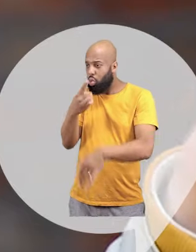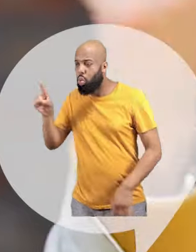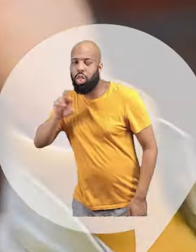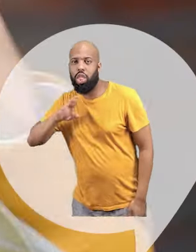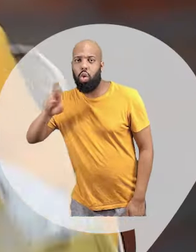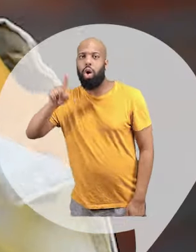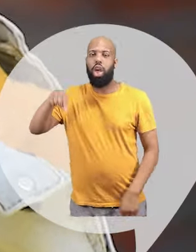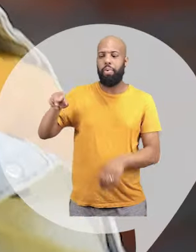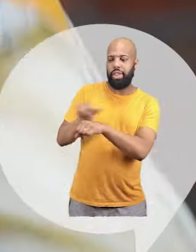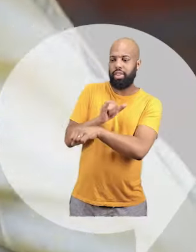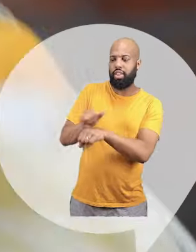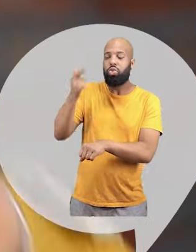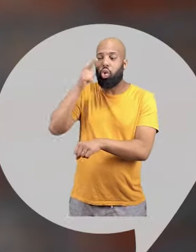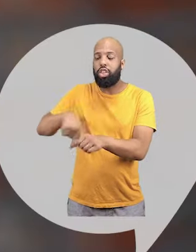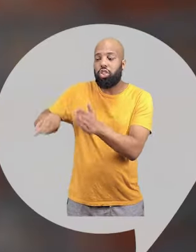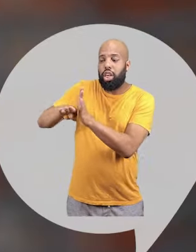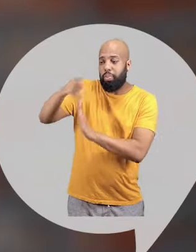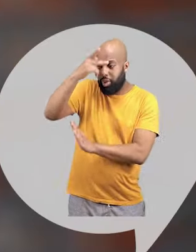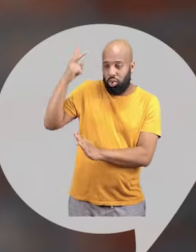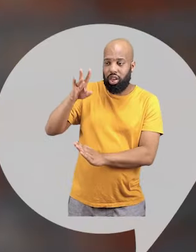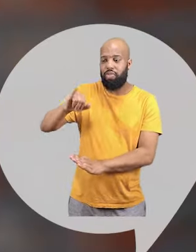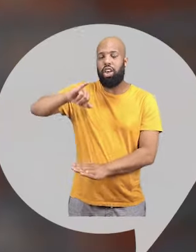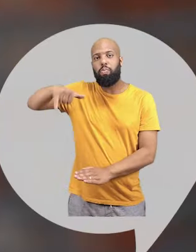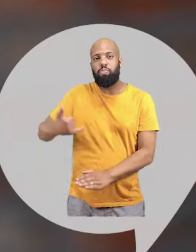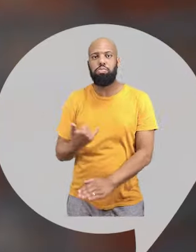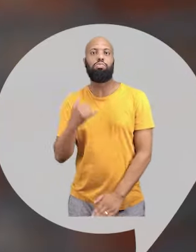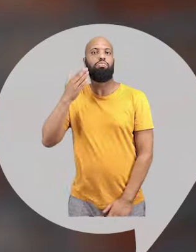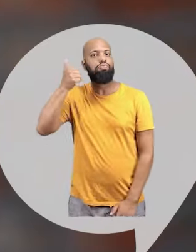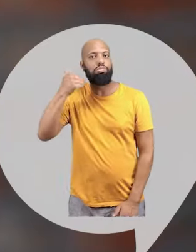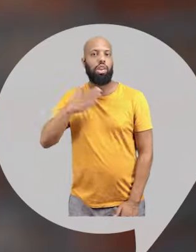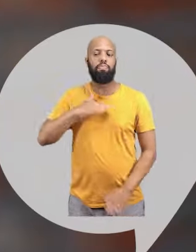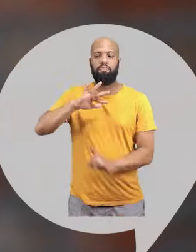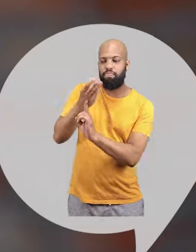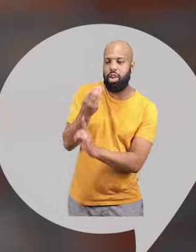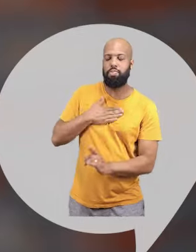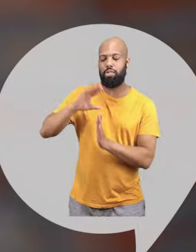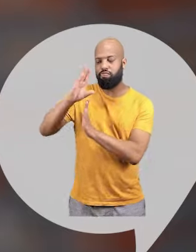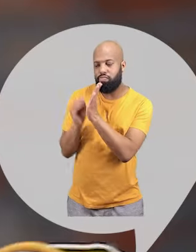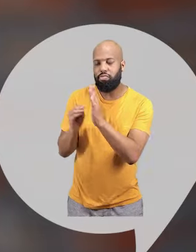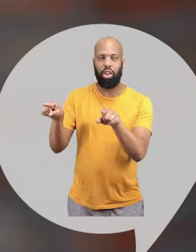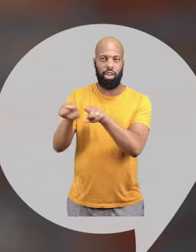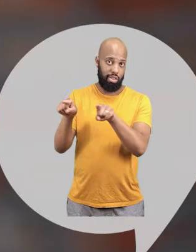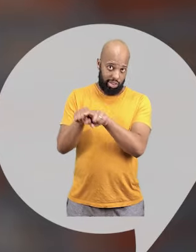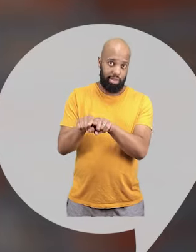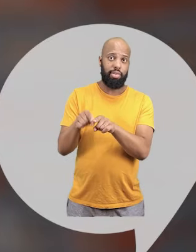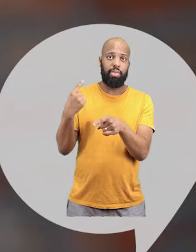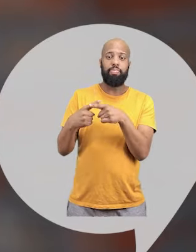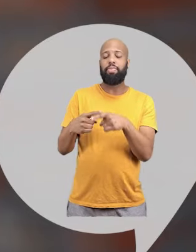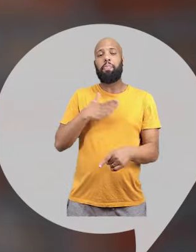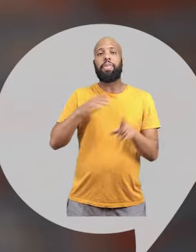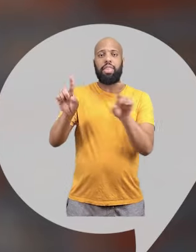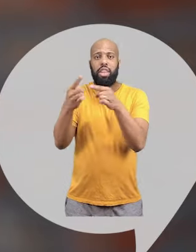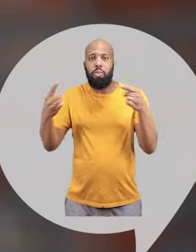é uma ferramenta para chegar nas pessoas que vão consumir a minha arte o meu conteúdo a